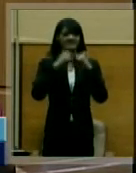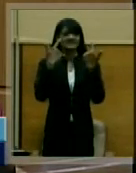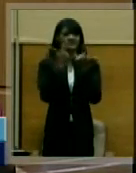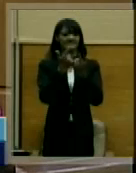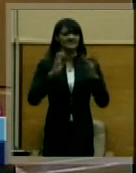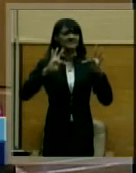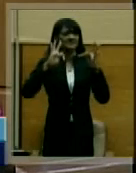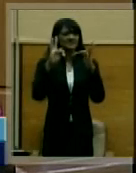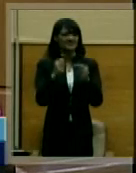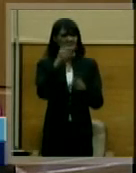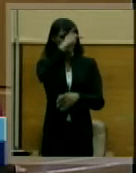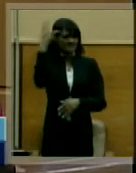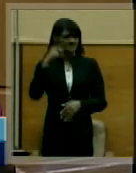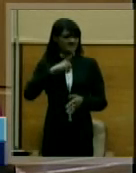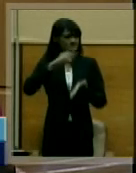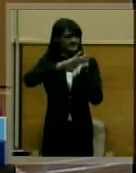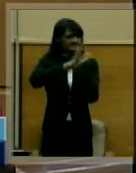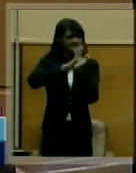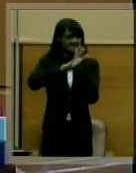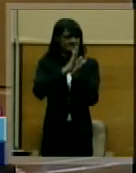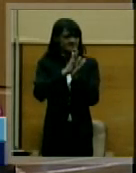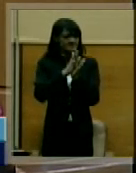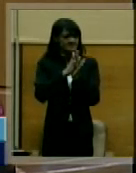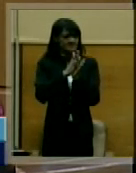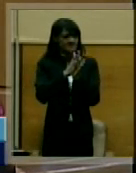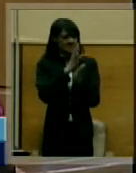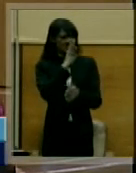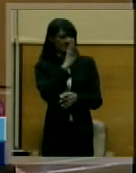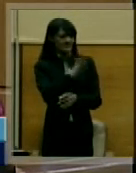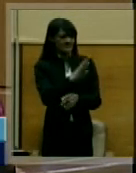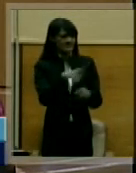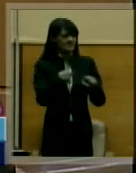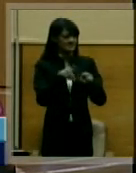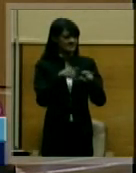os preconceituosos, aos que julgam pela aparência e aos